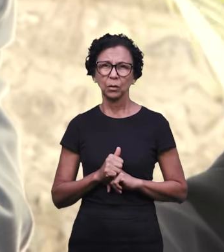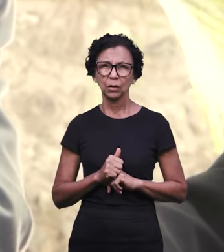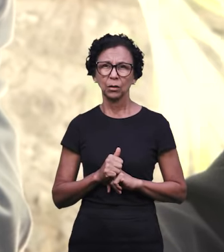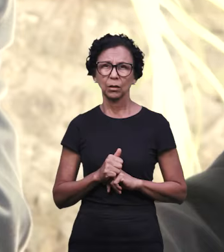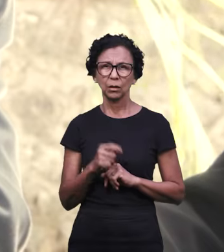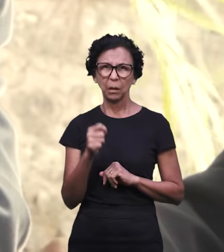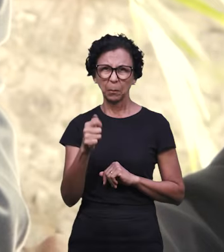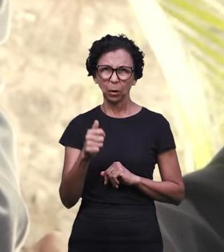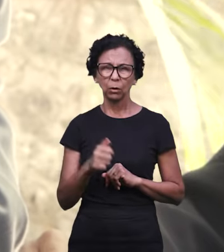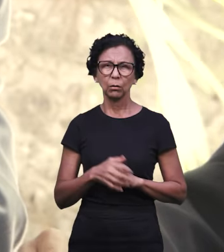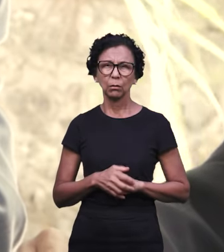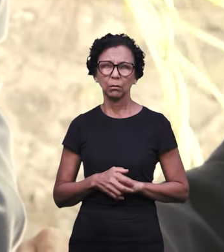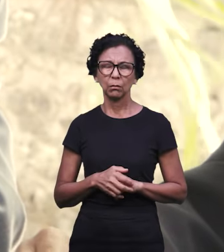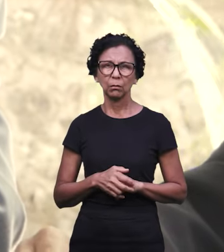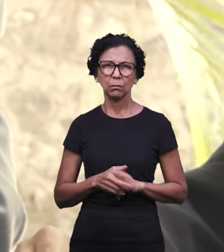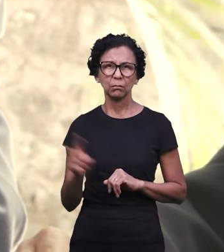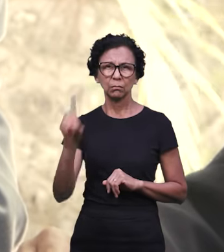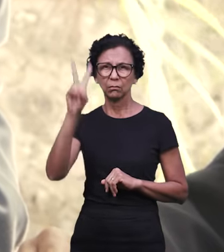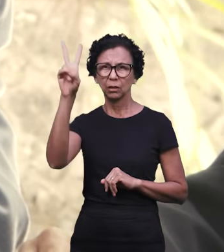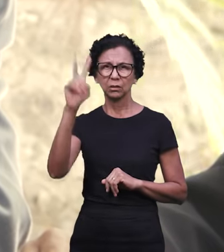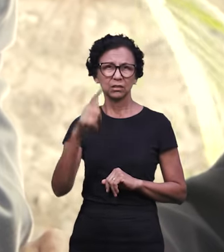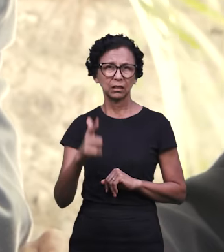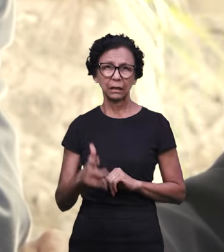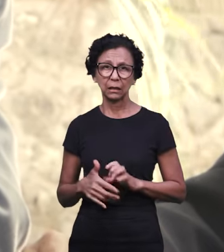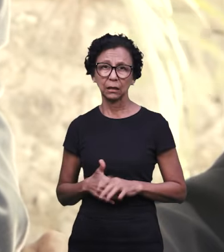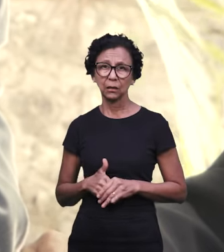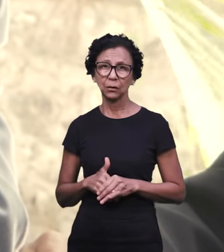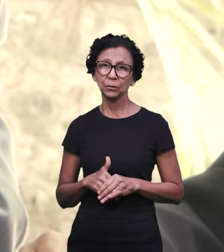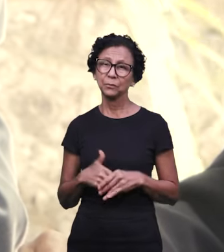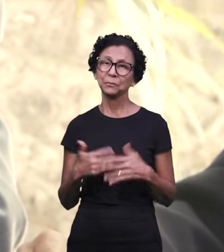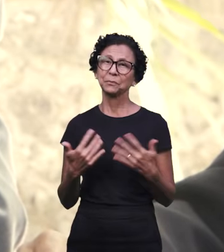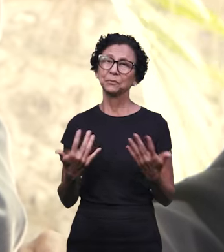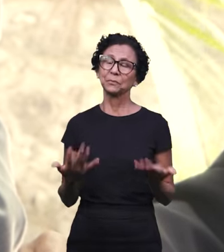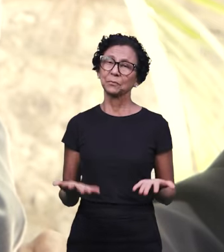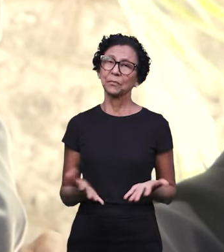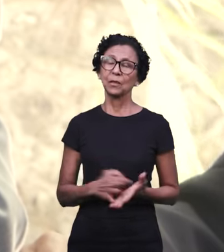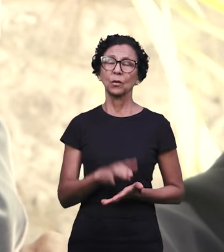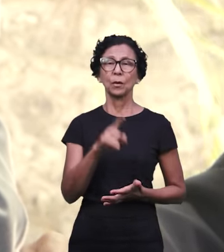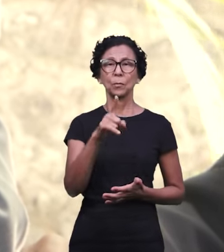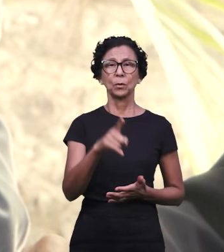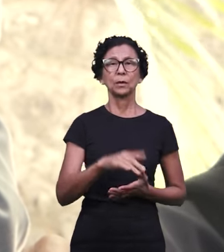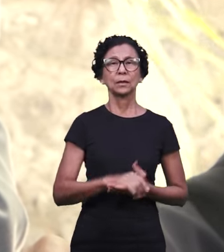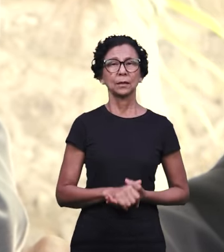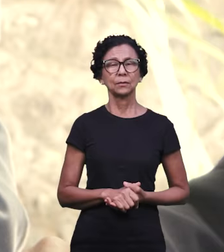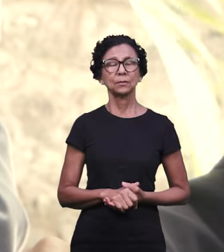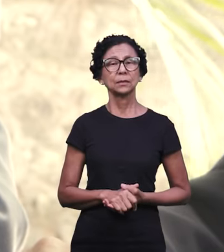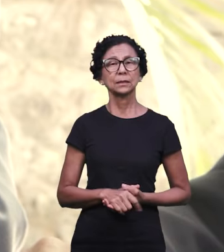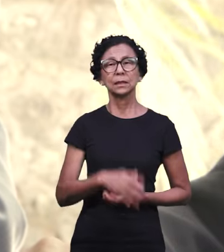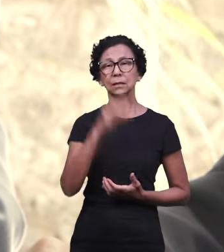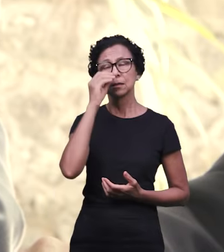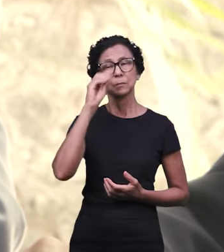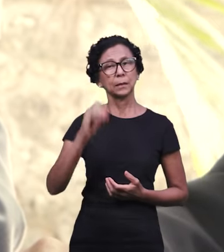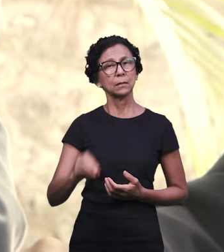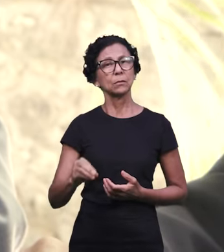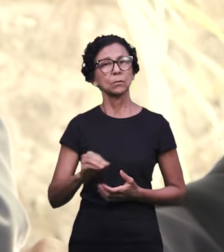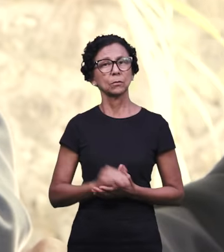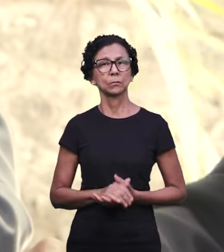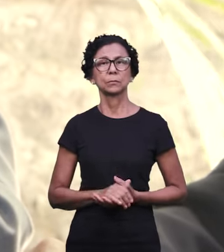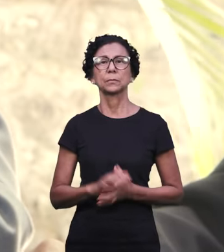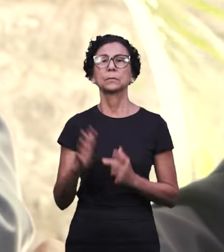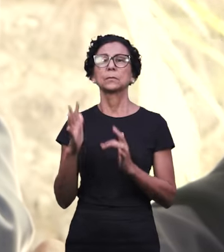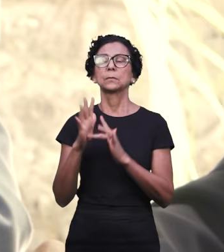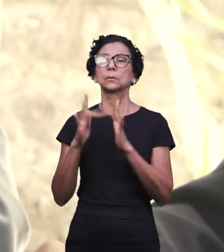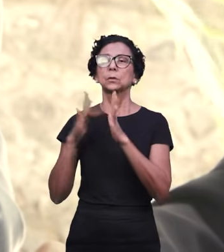a salvação, que esse chamado não tem valor, eles é que desvalorizaram o chamado. O Senhor é